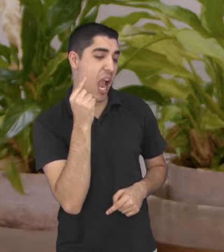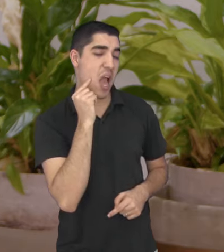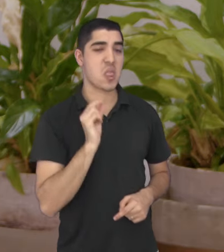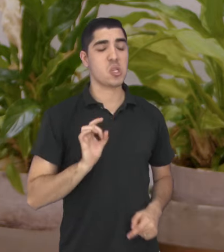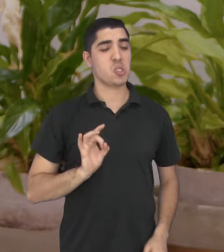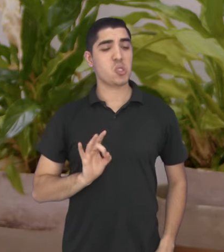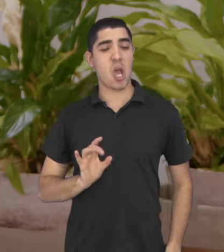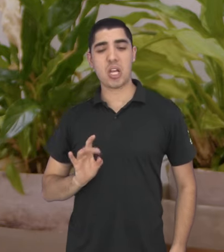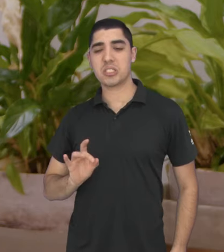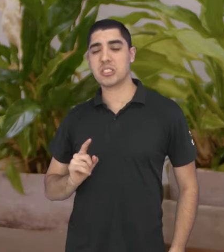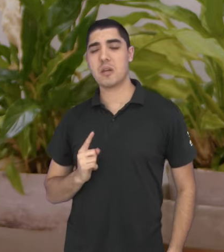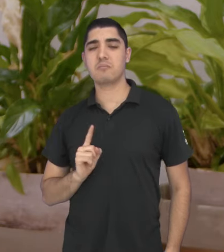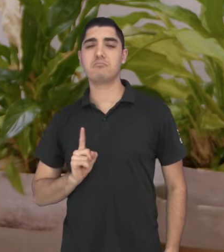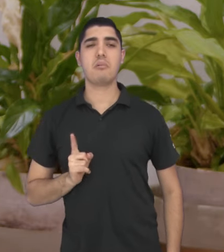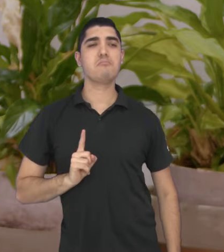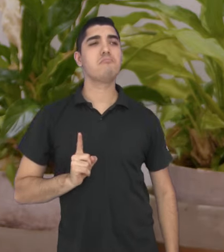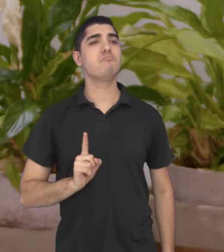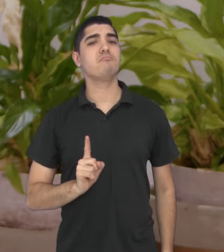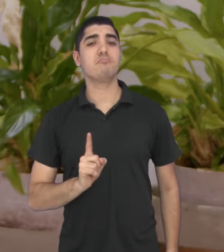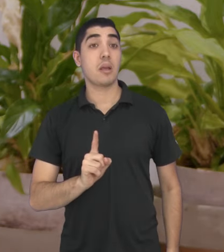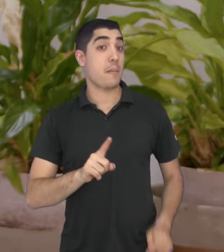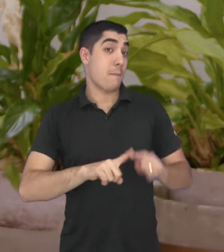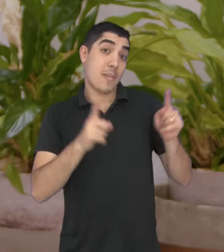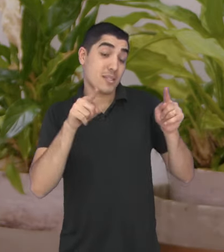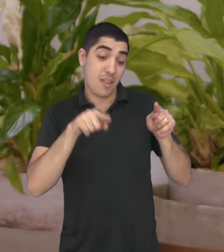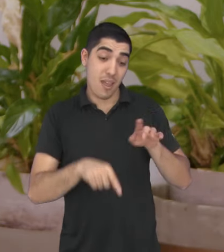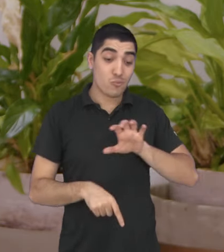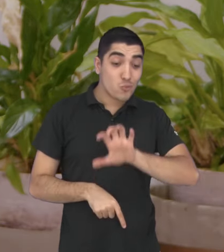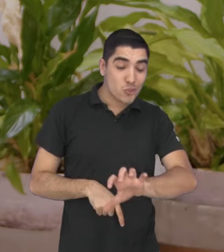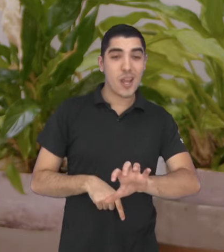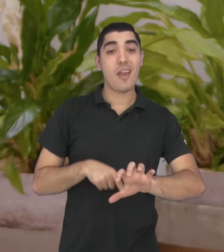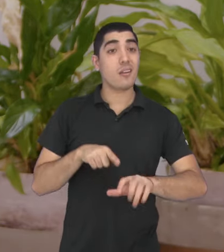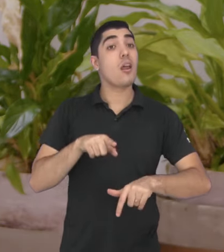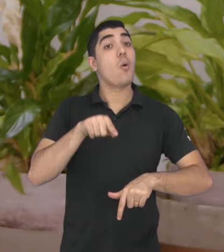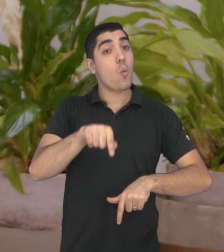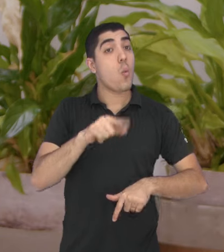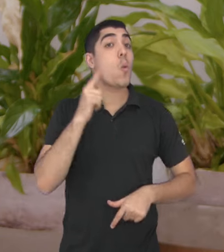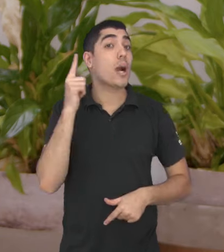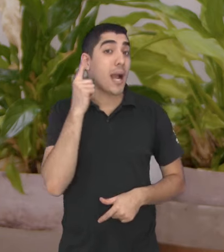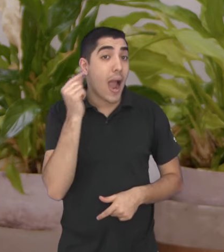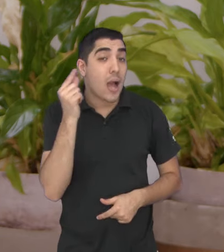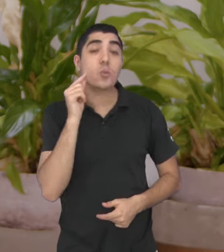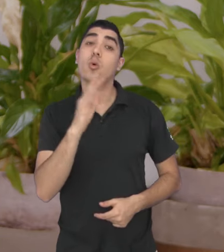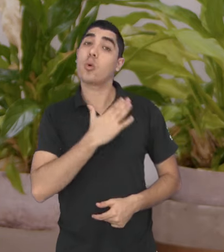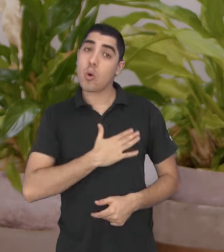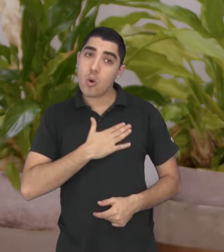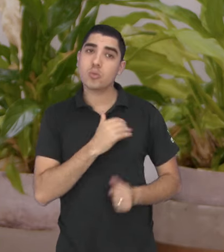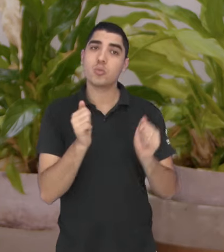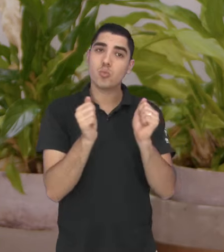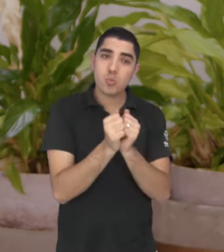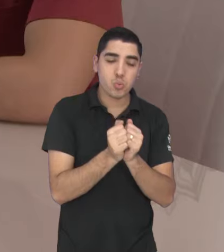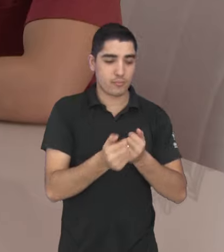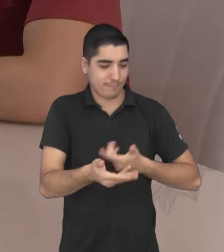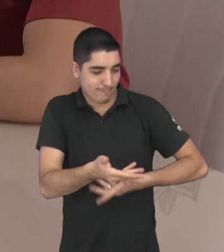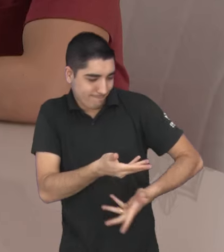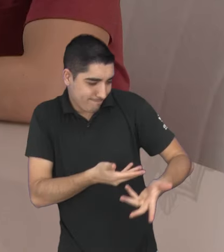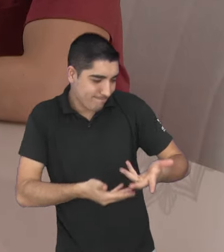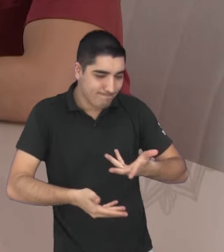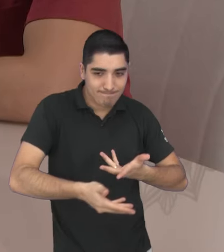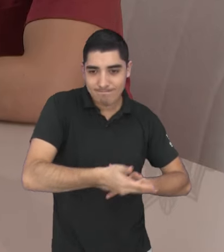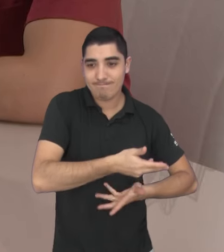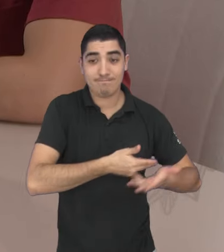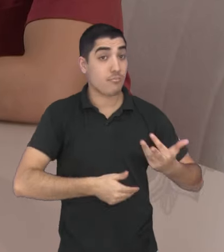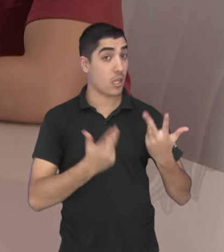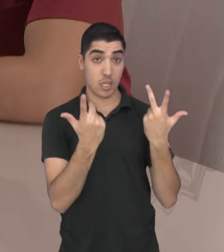saber muito da gente, mas esse é do comportamento natural da espécie. Sim. Eles também gostam de convivência. Mas assim como existe